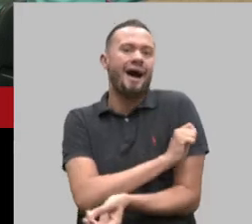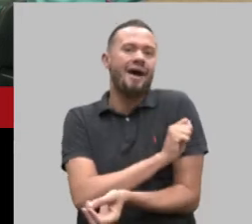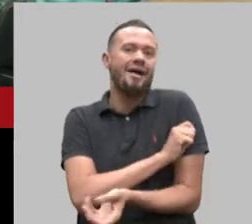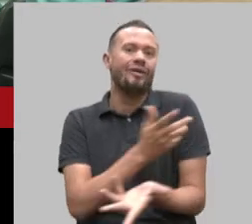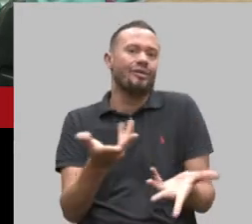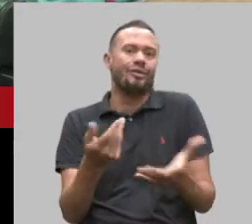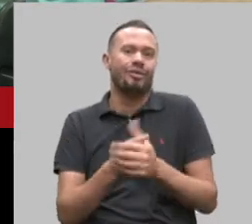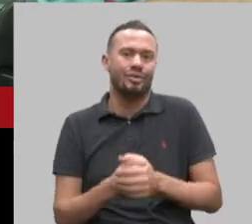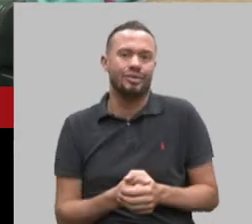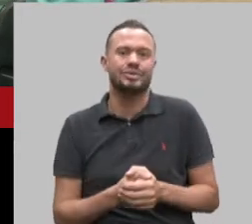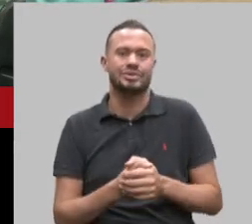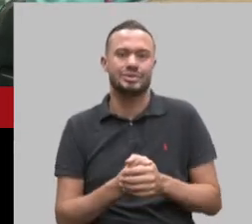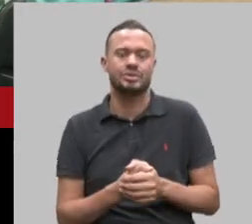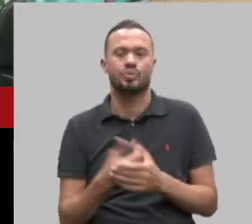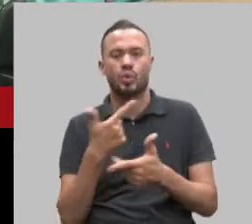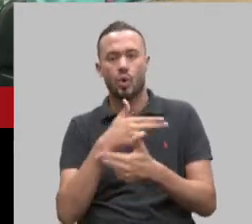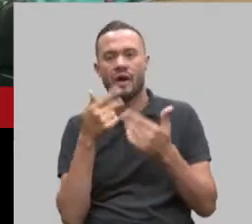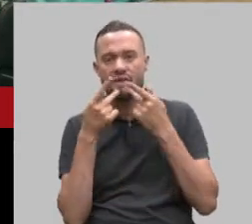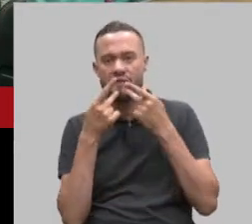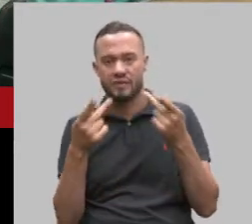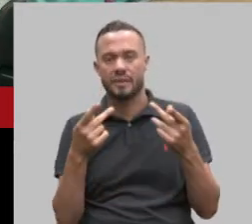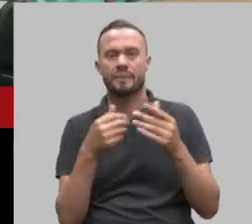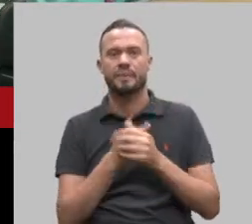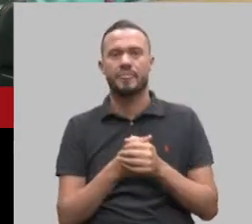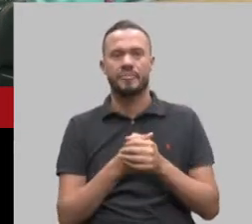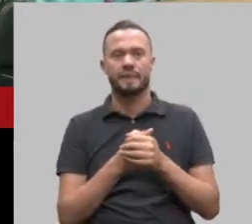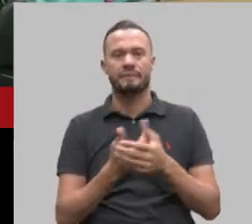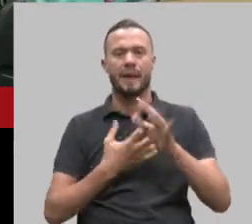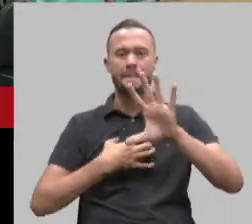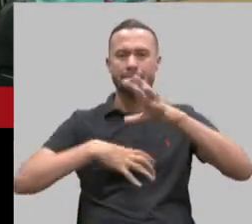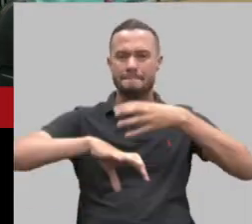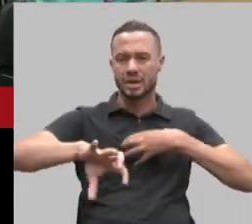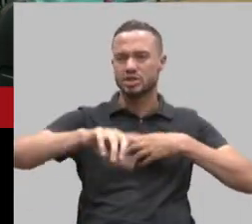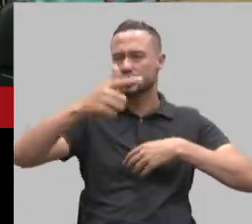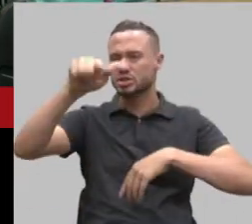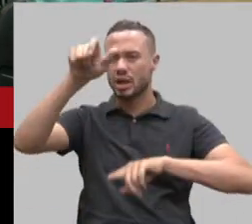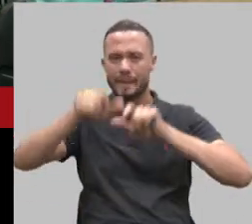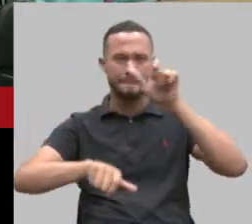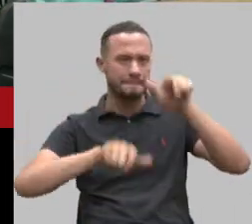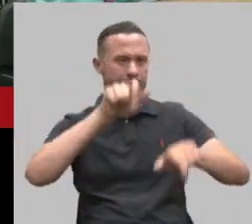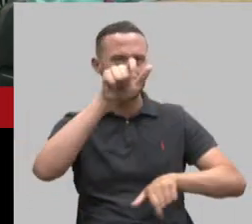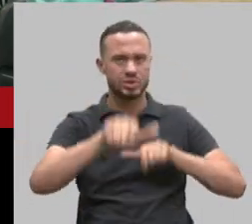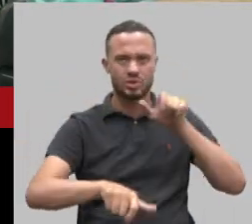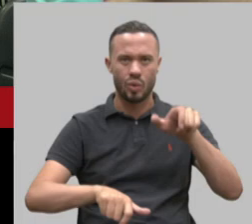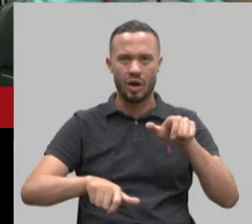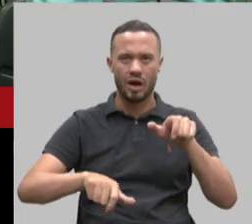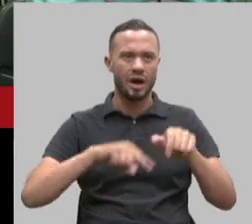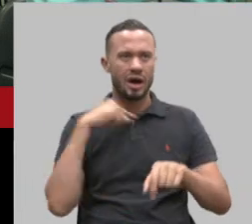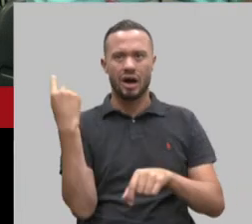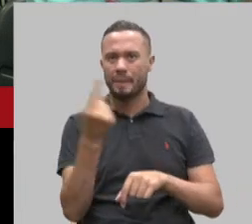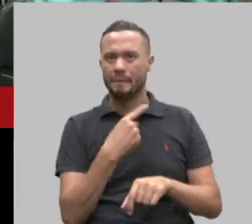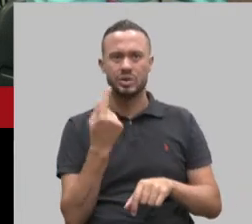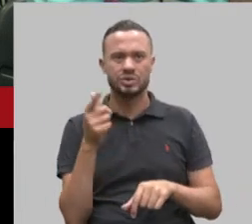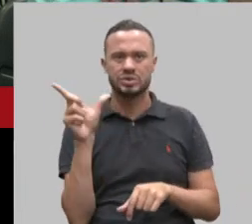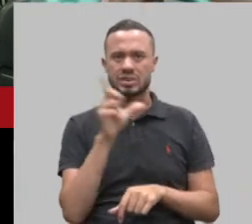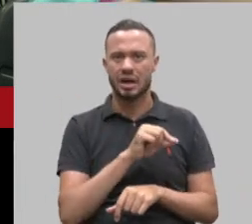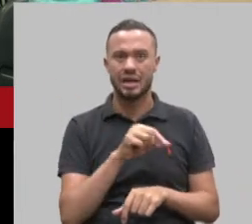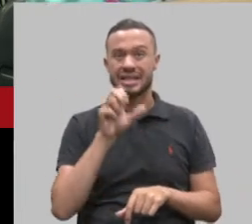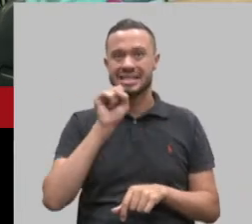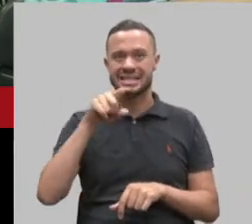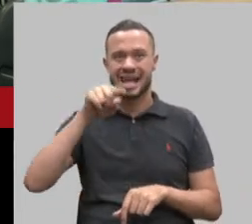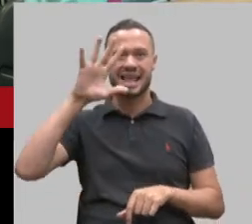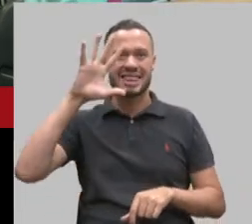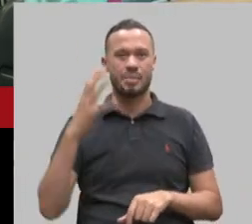falar é sobre cada um que tá indo falar tem empatia um com o outro porque nem todo mundo vai ficar aqui até amanhã ou seja se demorar mais de 30